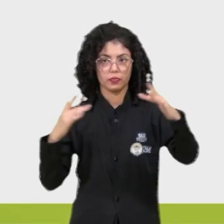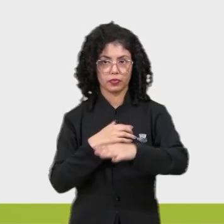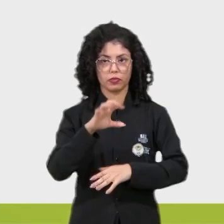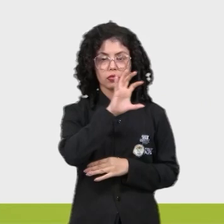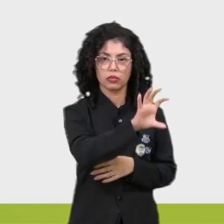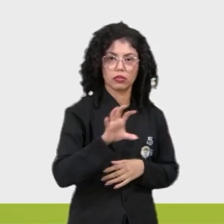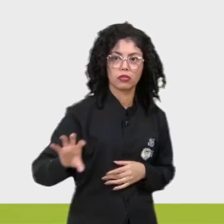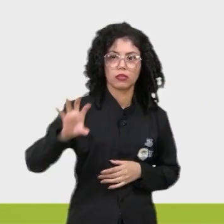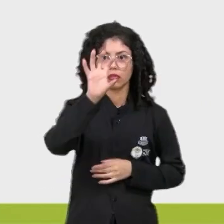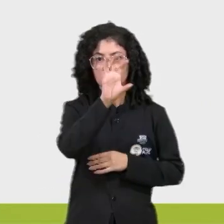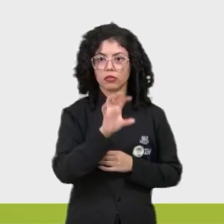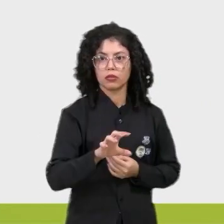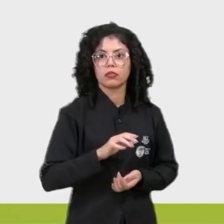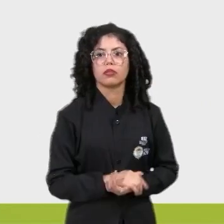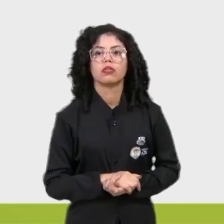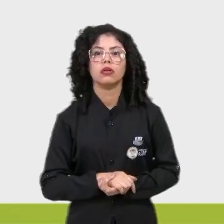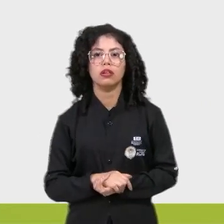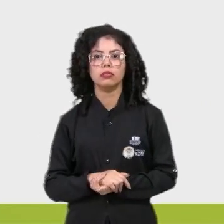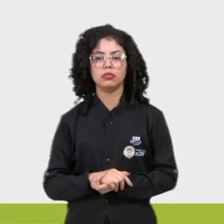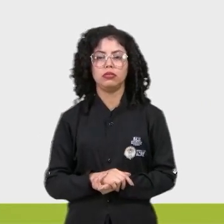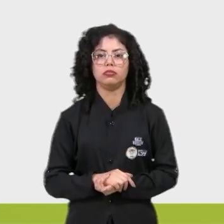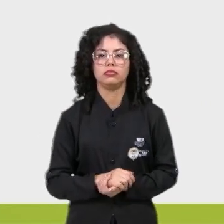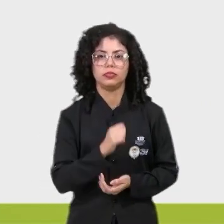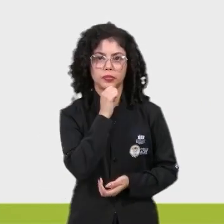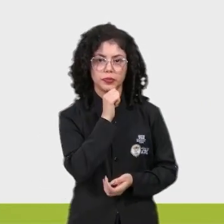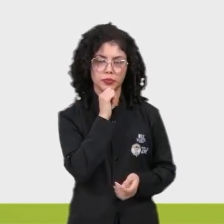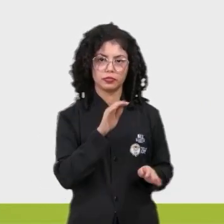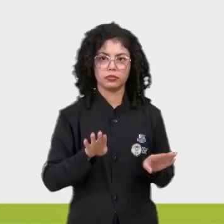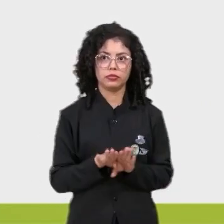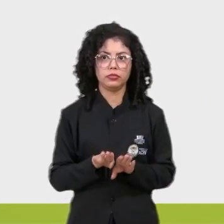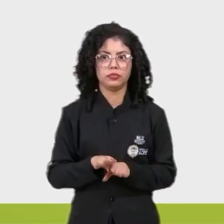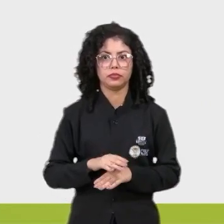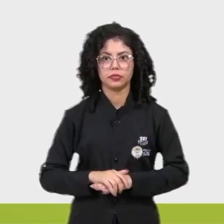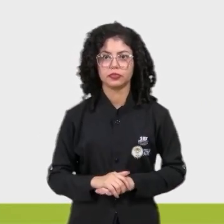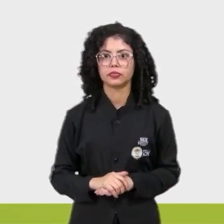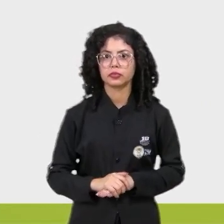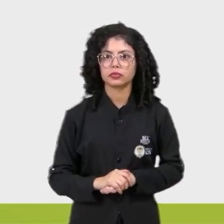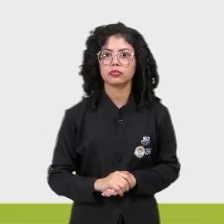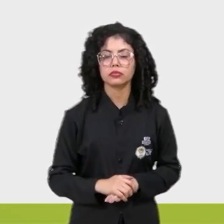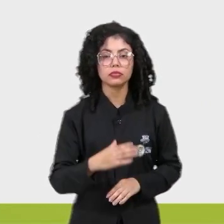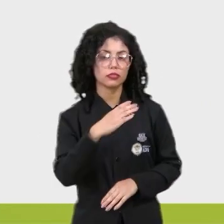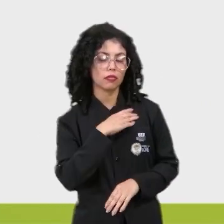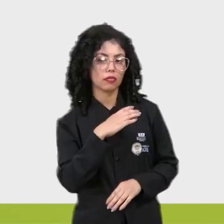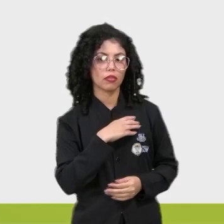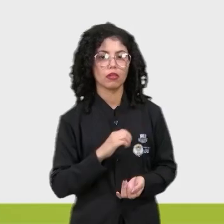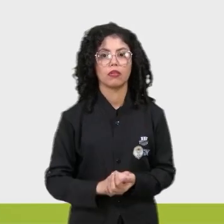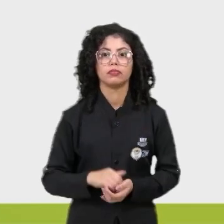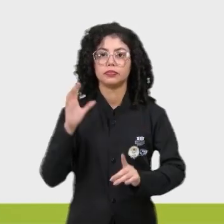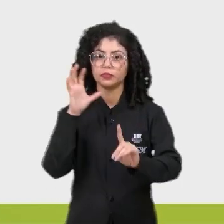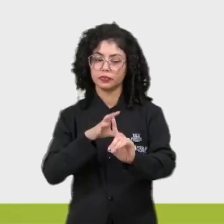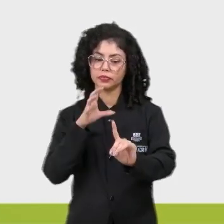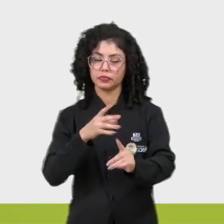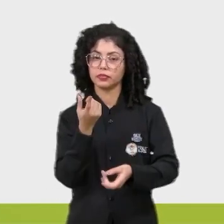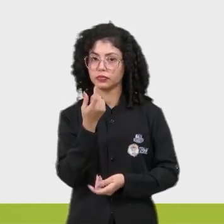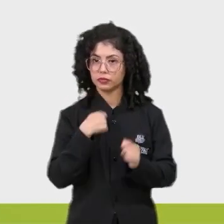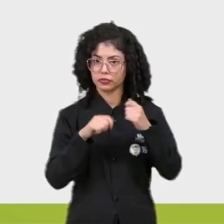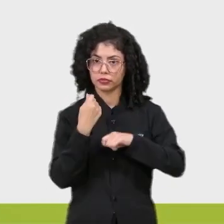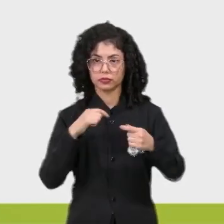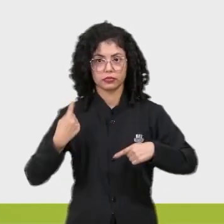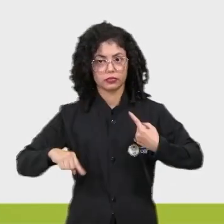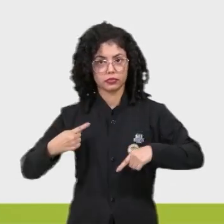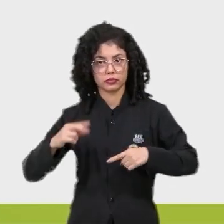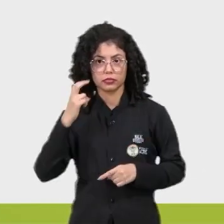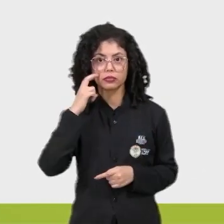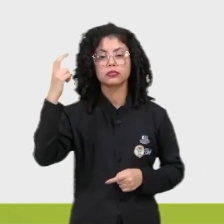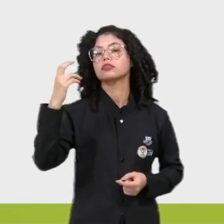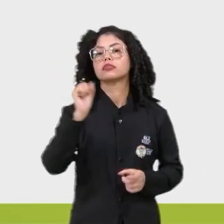centros regionais. Um centro regional é uma cidade que exerce influência econômica, política e